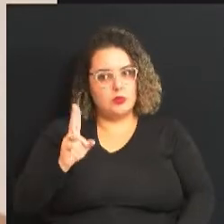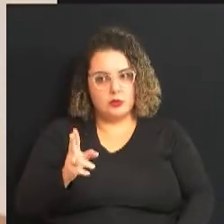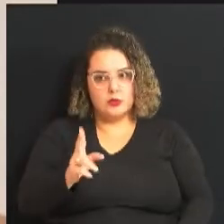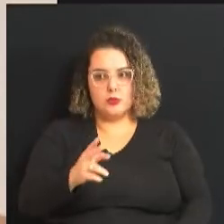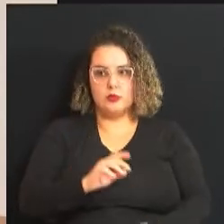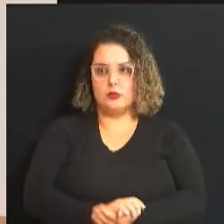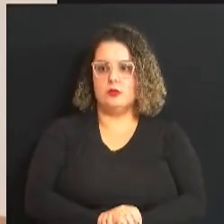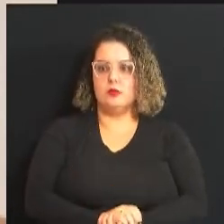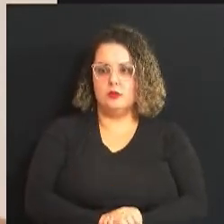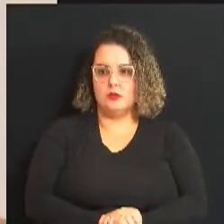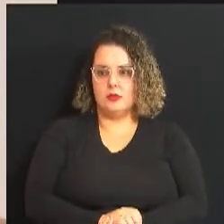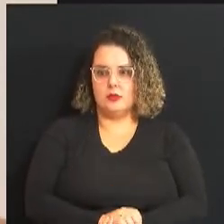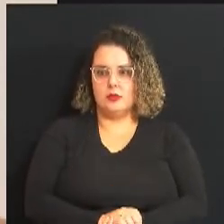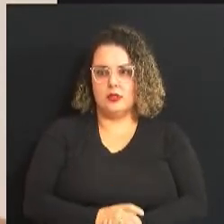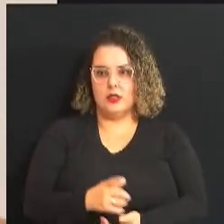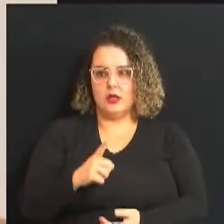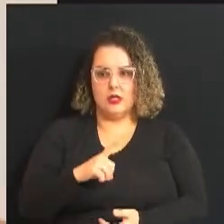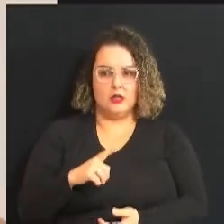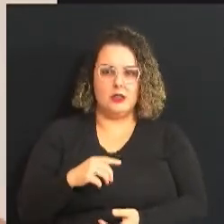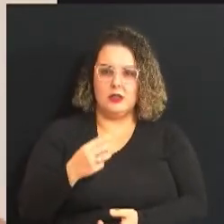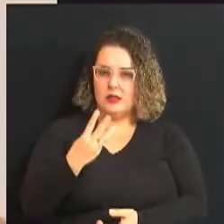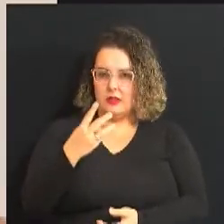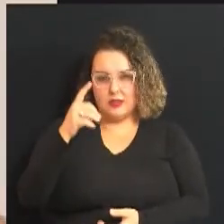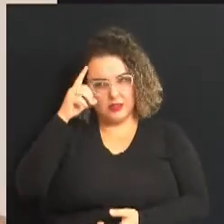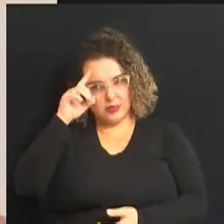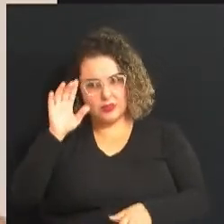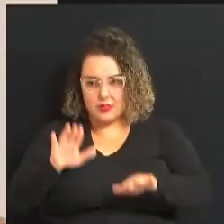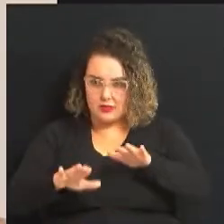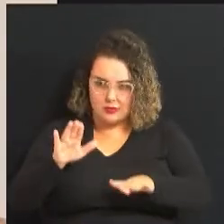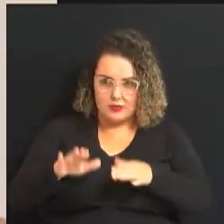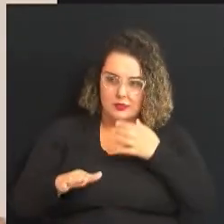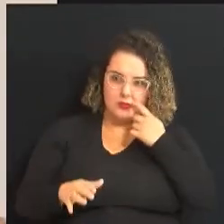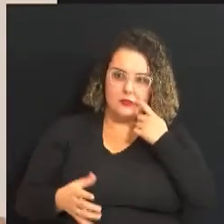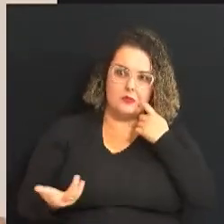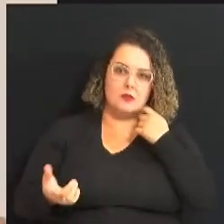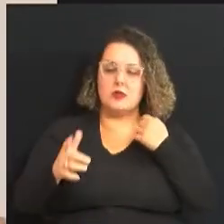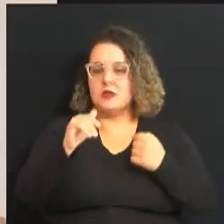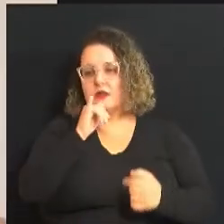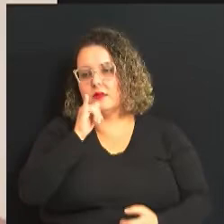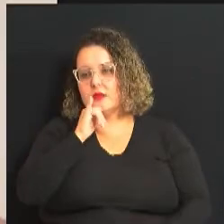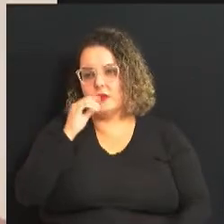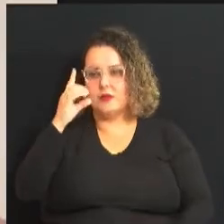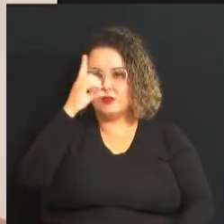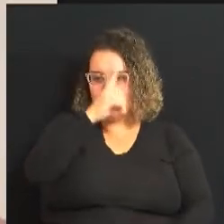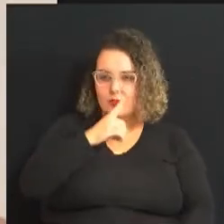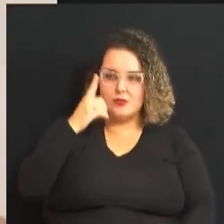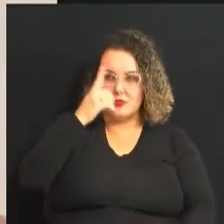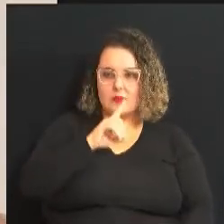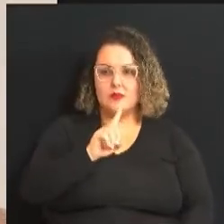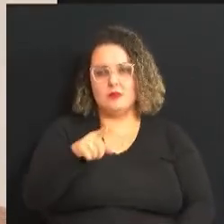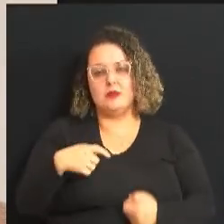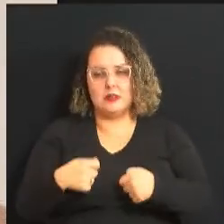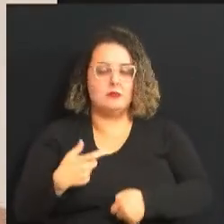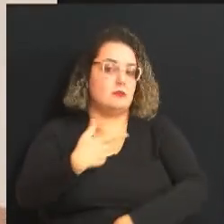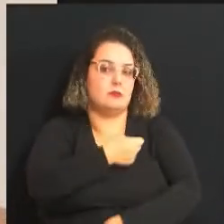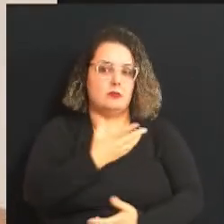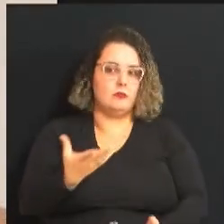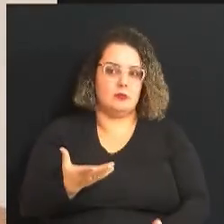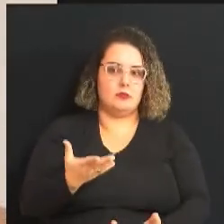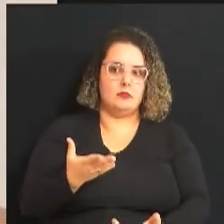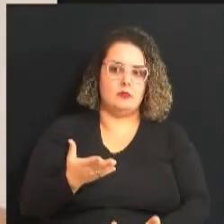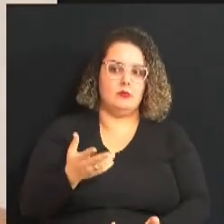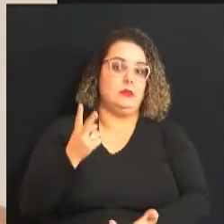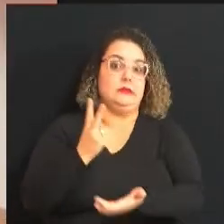Aí a gente tem uma tolerância aí de uns 3 dias, às vezes, para não cair no domingo, o paciente não ter como tomar no domingo, não é também assim, a ferro e